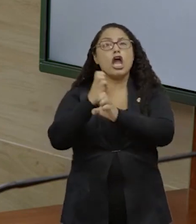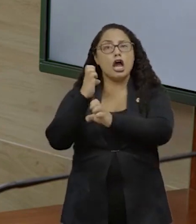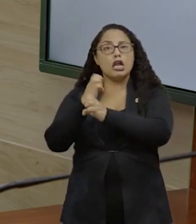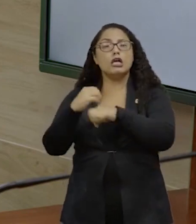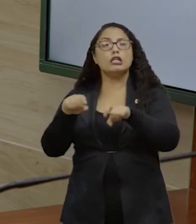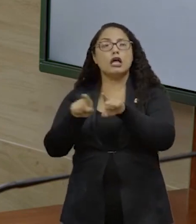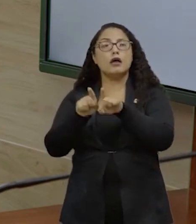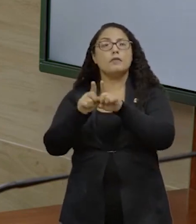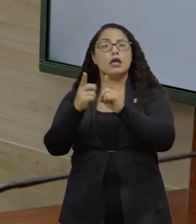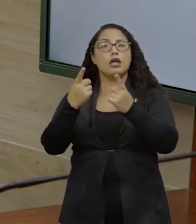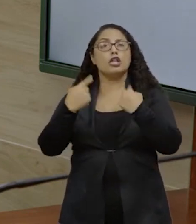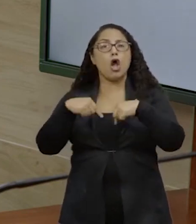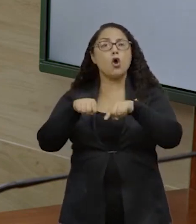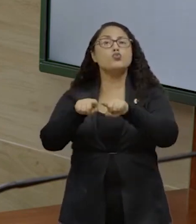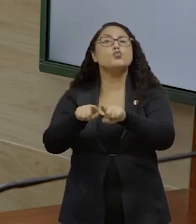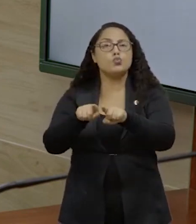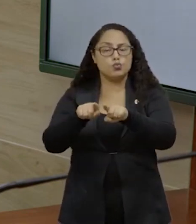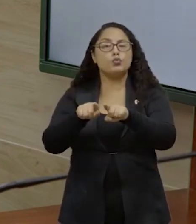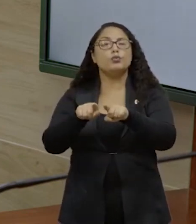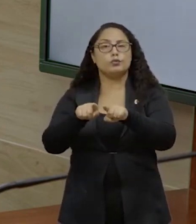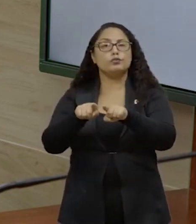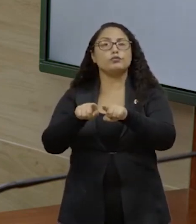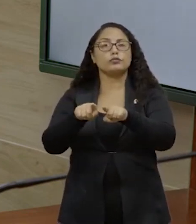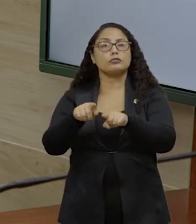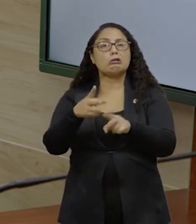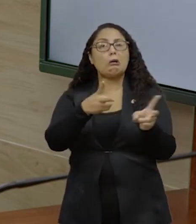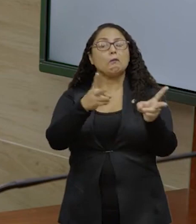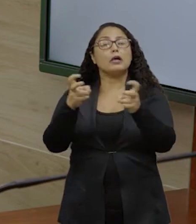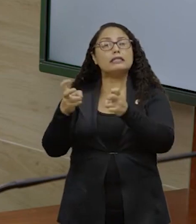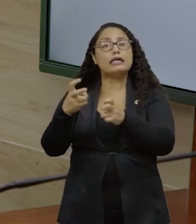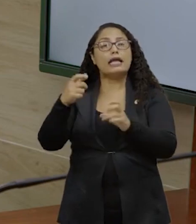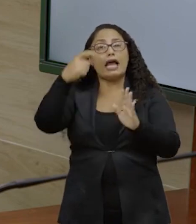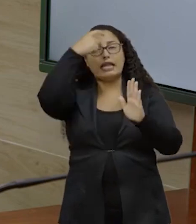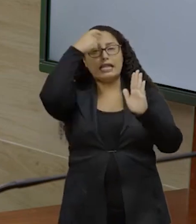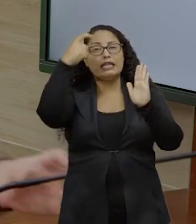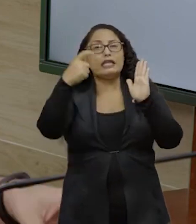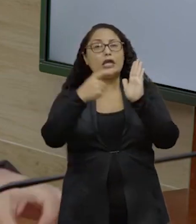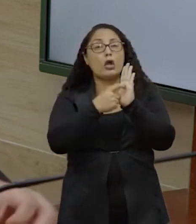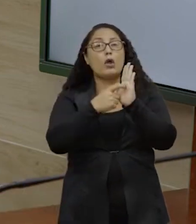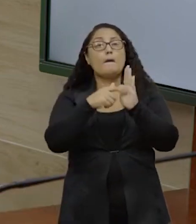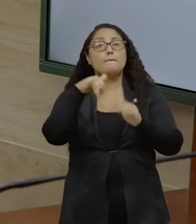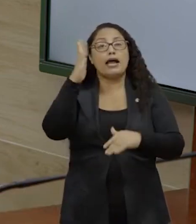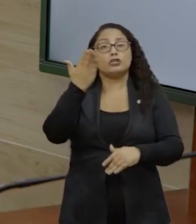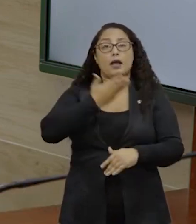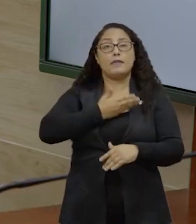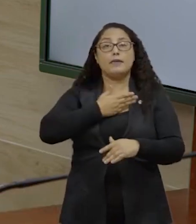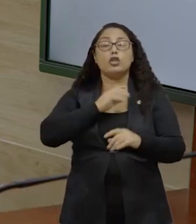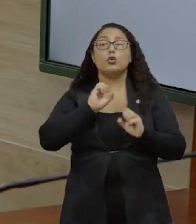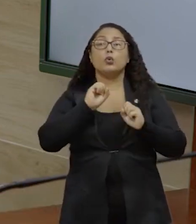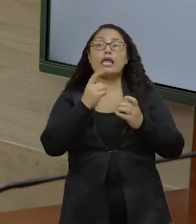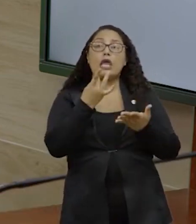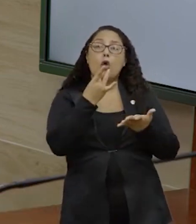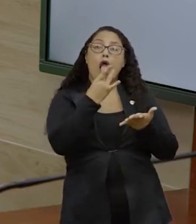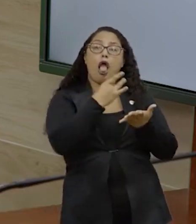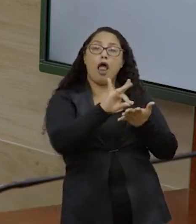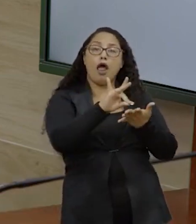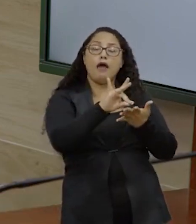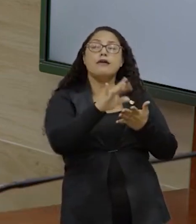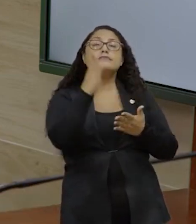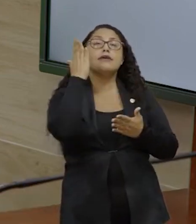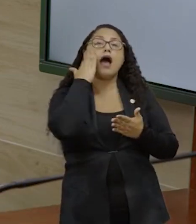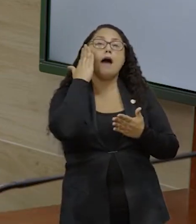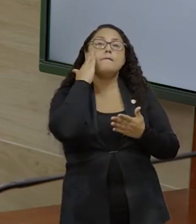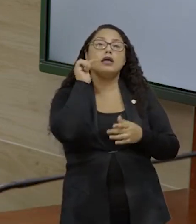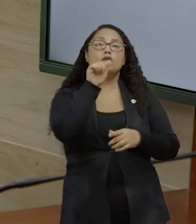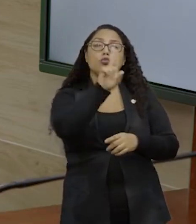da automação. Então, assim, eu vejo a inteligência artificial mais como um amigo do que como um inimigo para a gente.